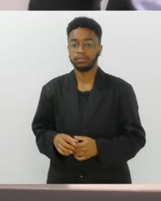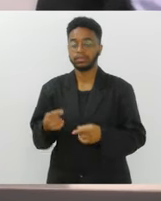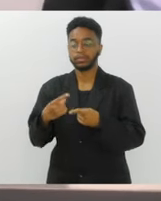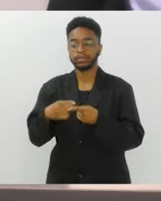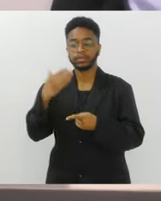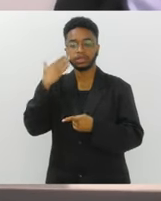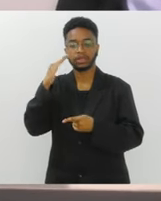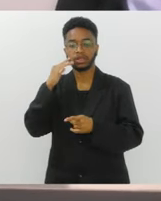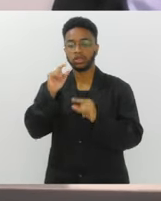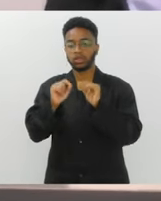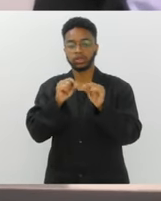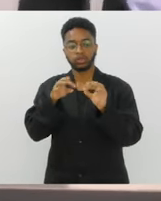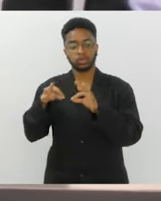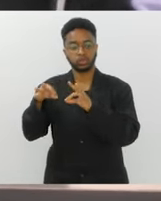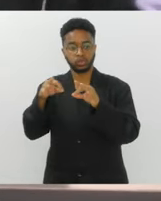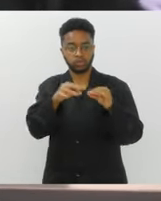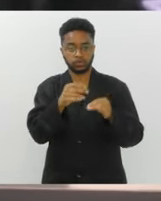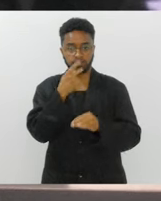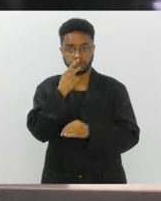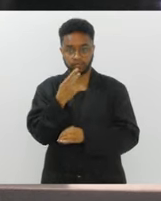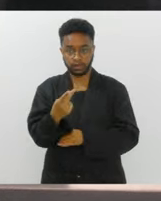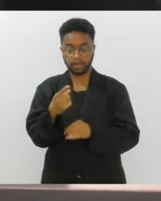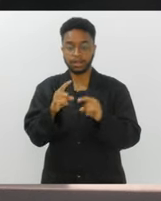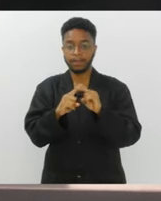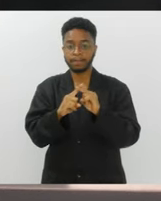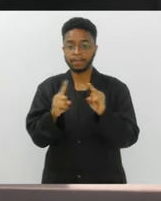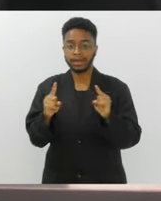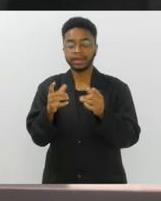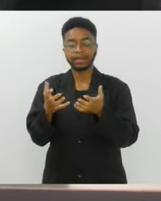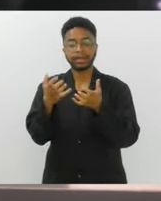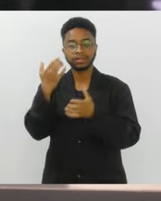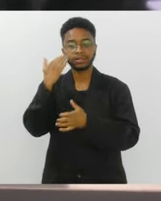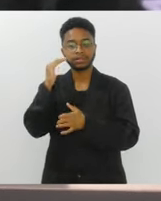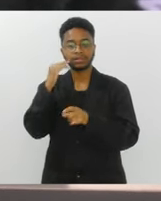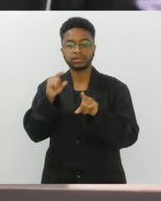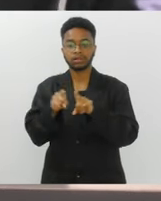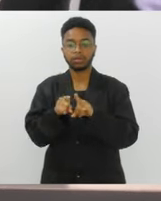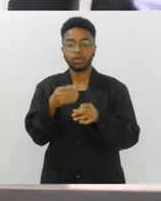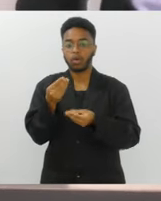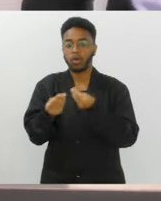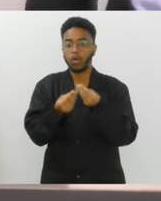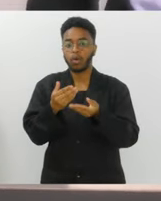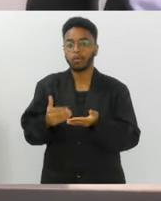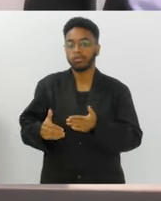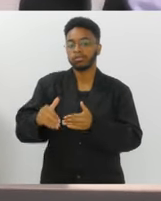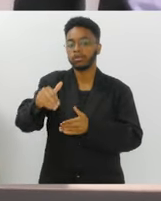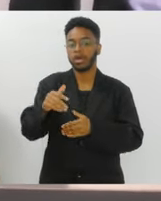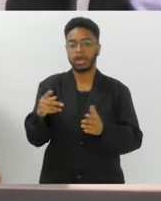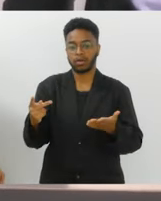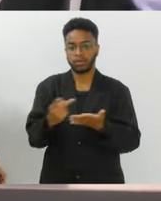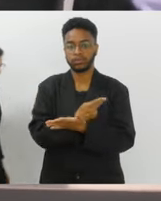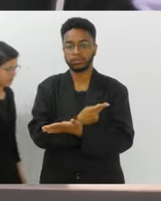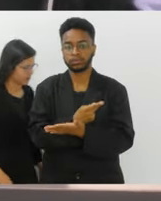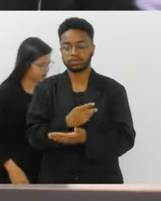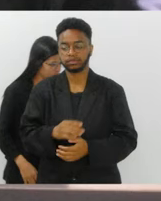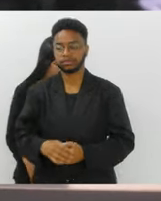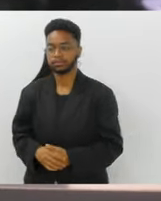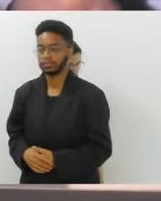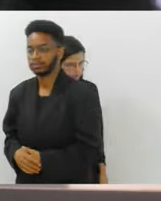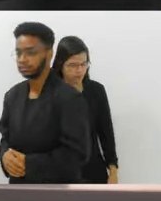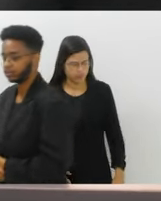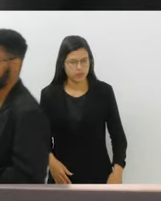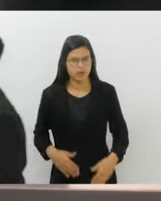tudo que todo mundo está falando, mas de querer entender também como que vai acontecer esse processo